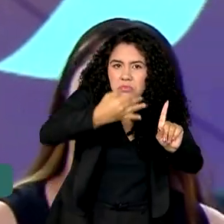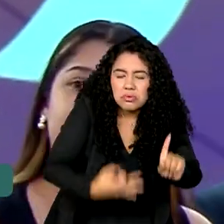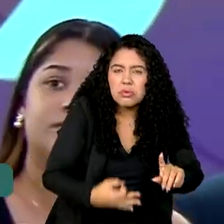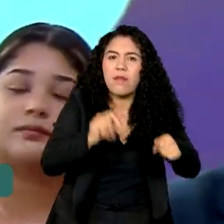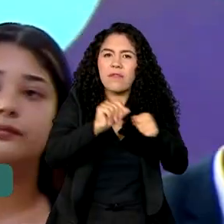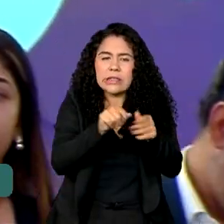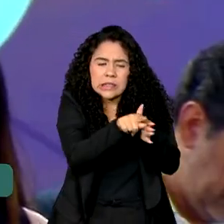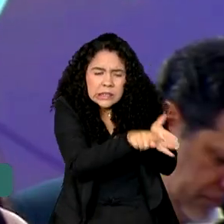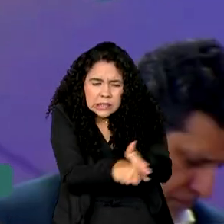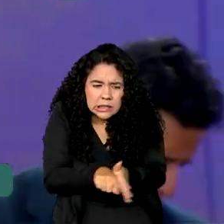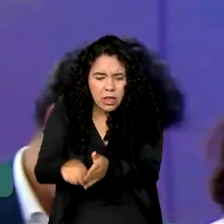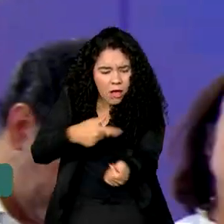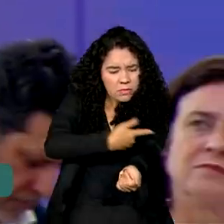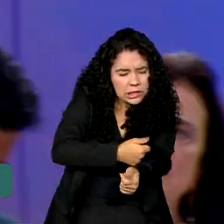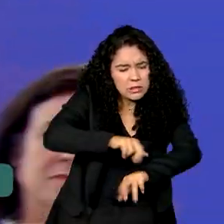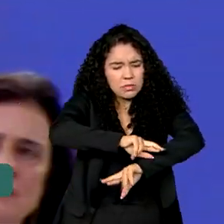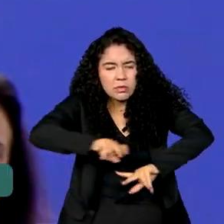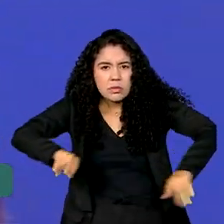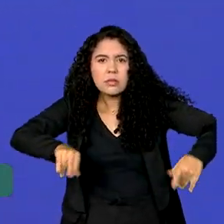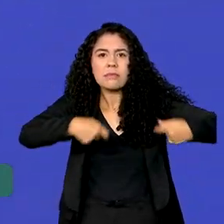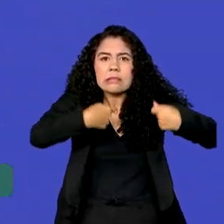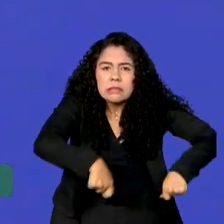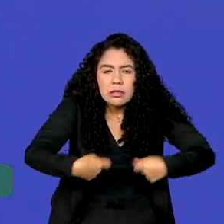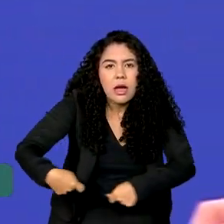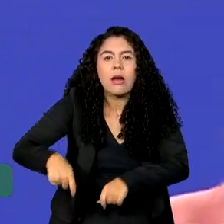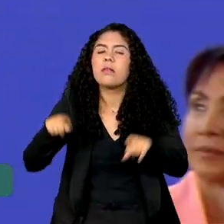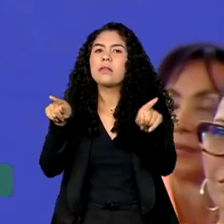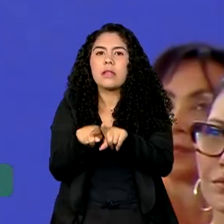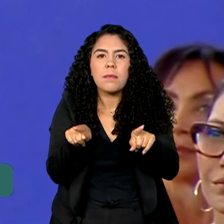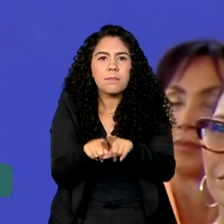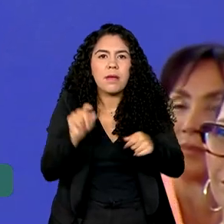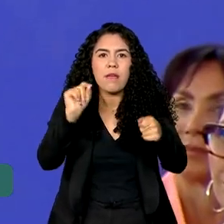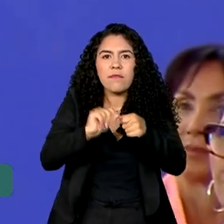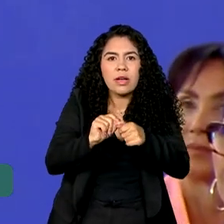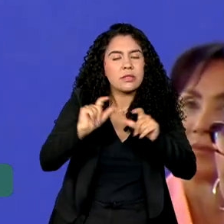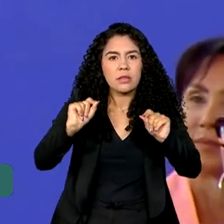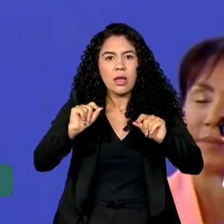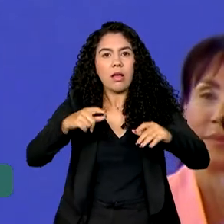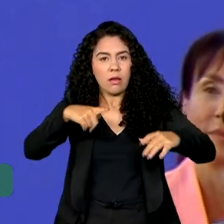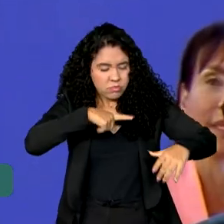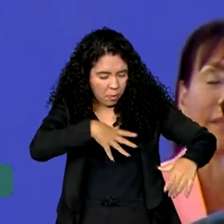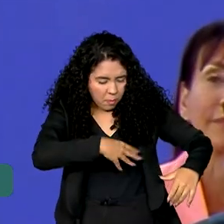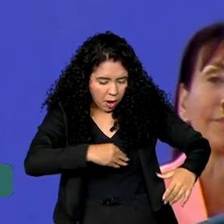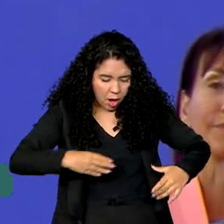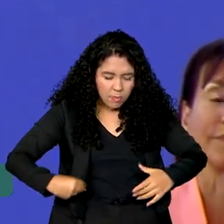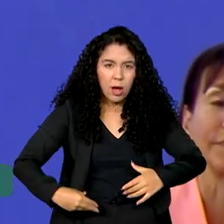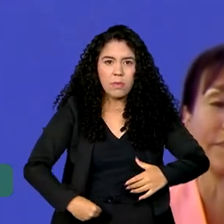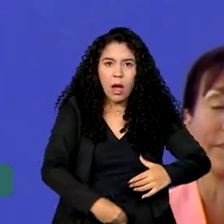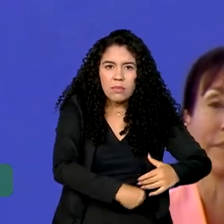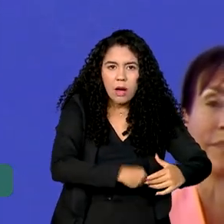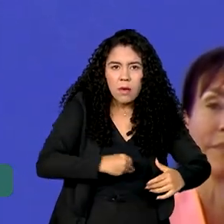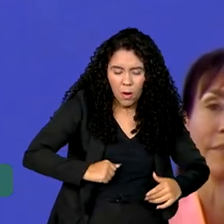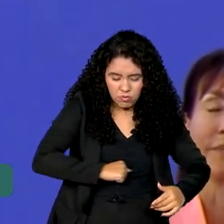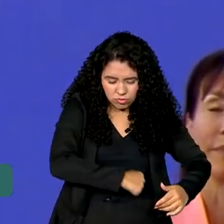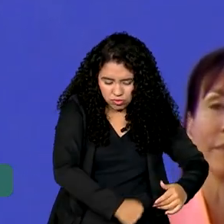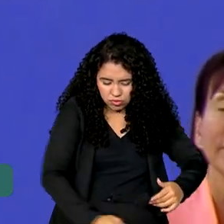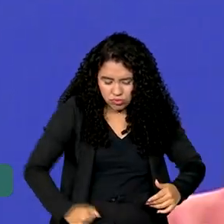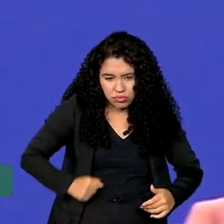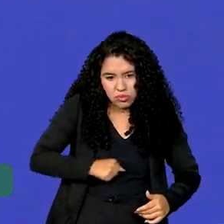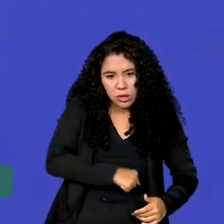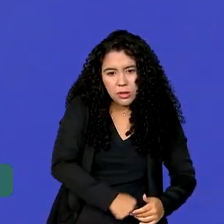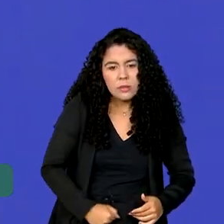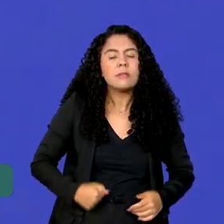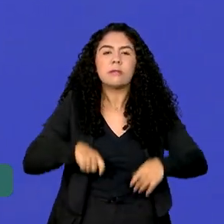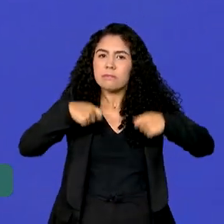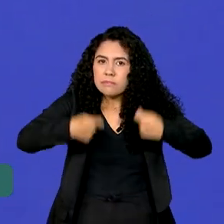necessários, para que a mulher possa fazer todas as fotografias que ela quiser fazer do útero para ver como é que está a